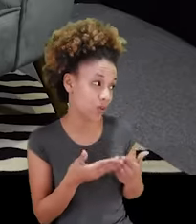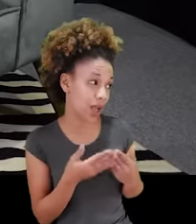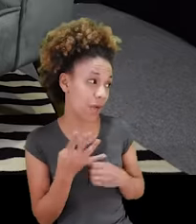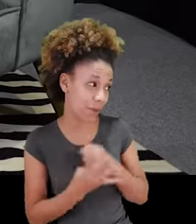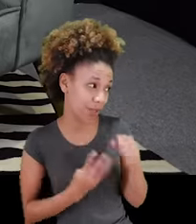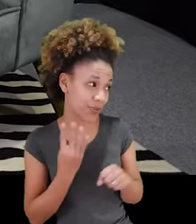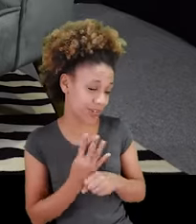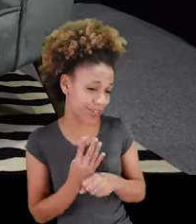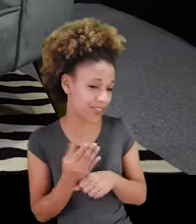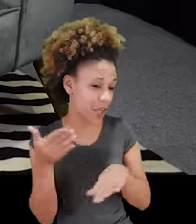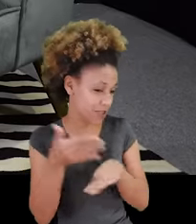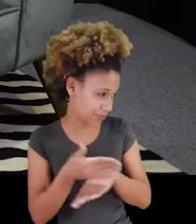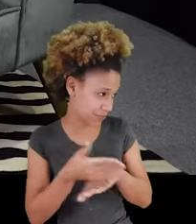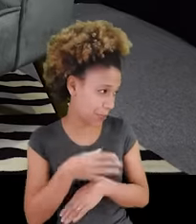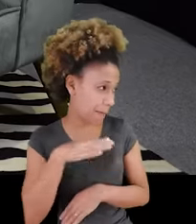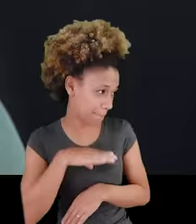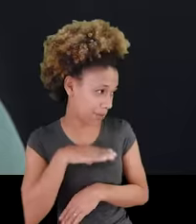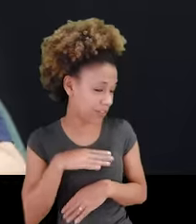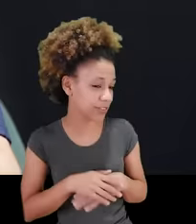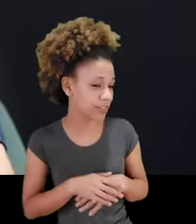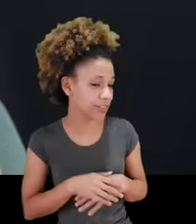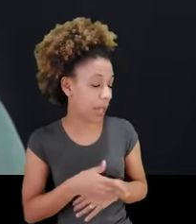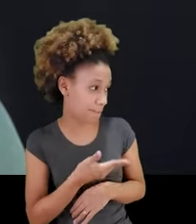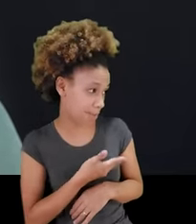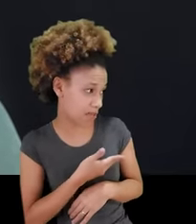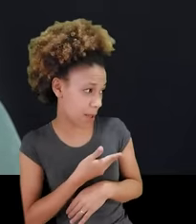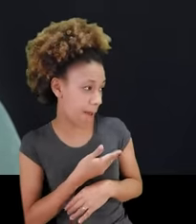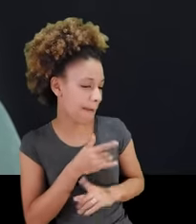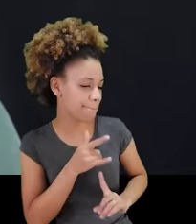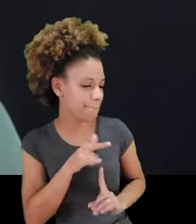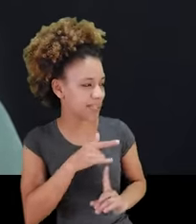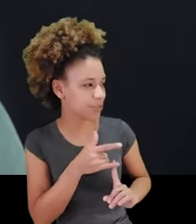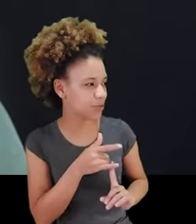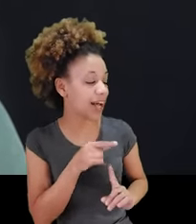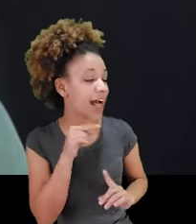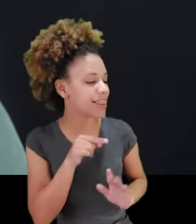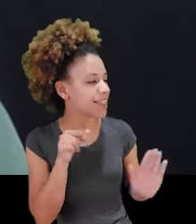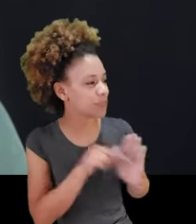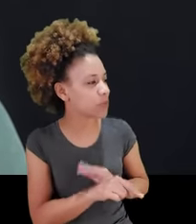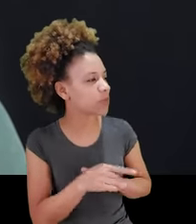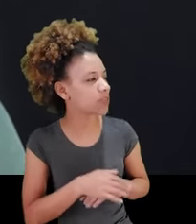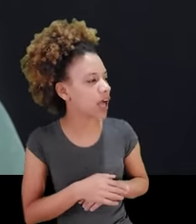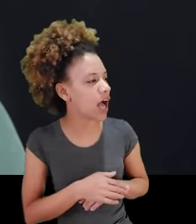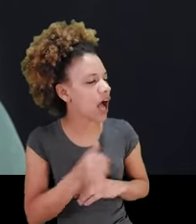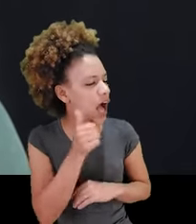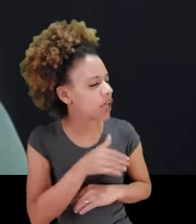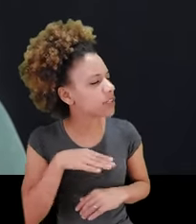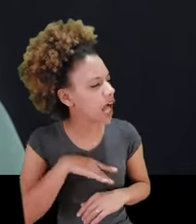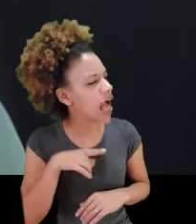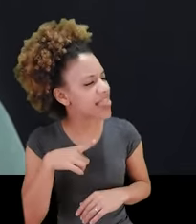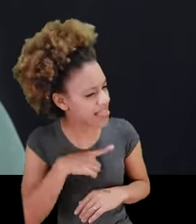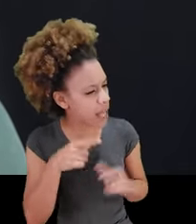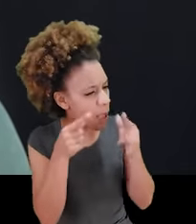Eu tô há 4 anos vindo para Portugal, sendo seu amigo, para te manipular nessa pergunta. As mulheres de Portugal, elas